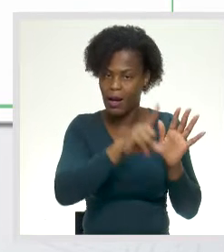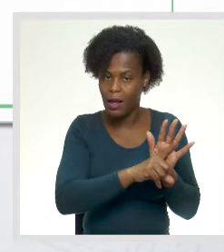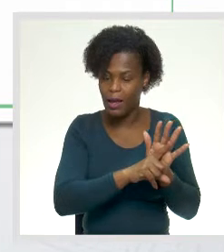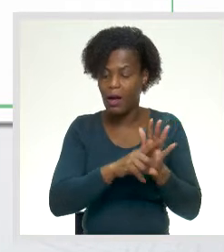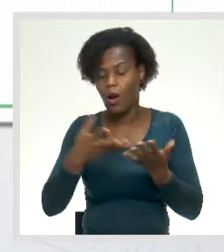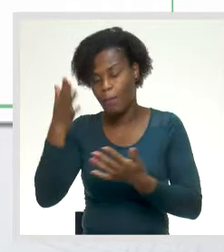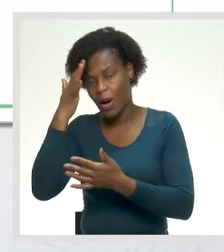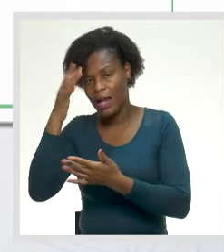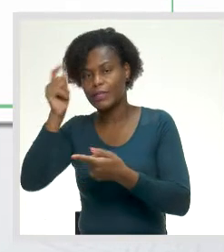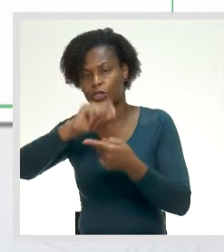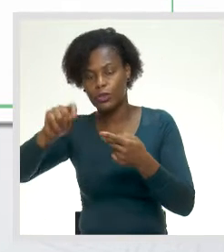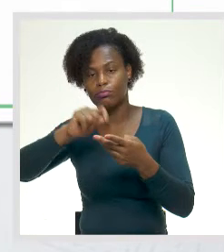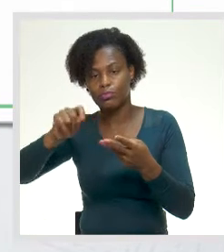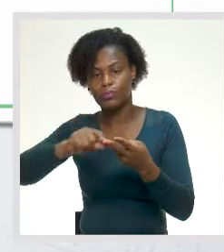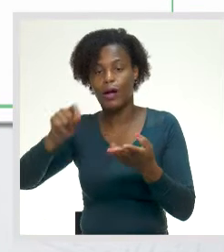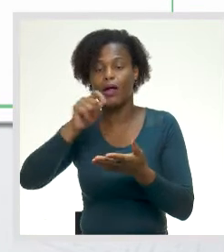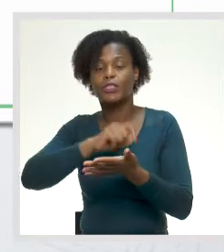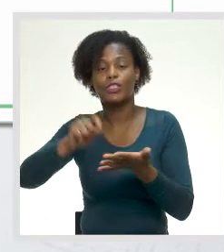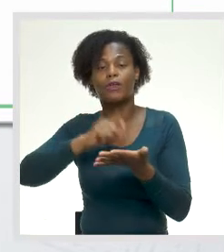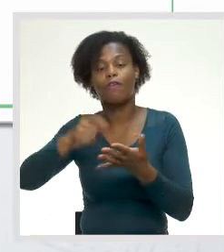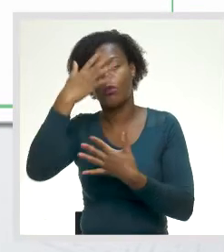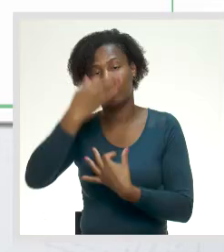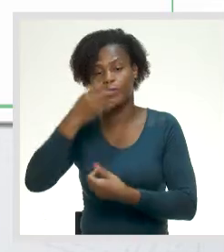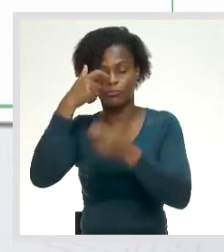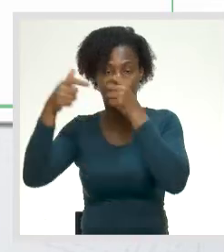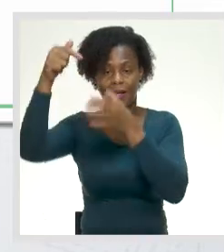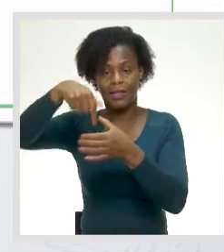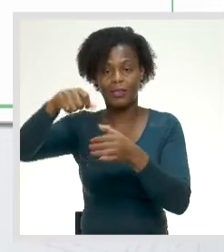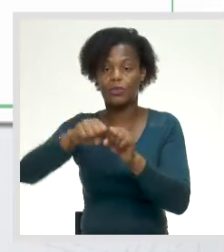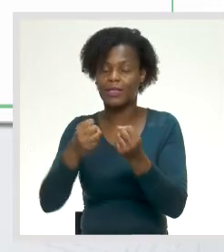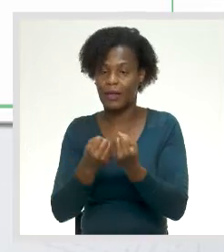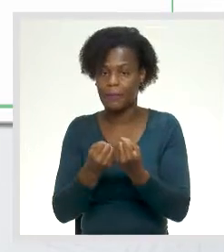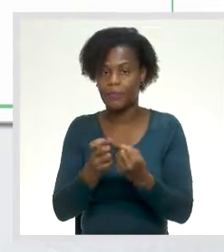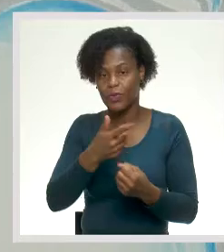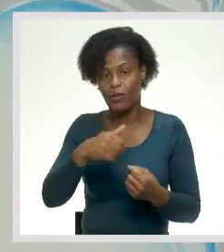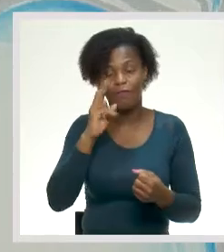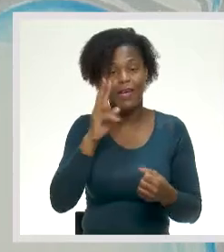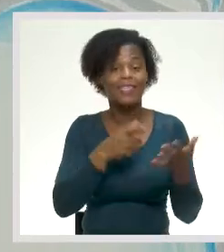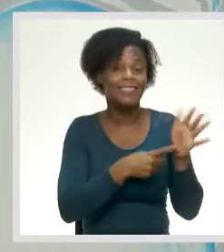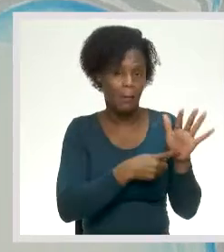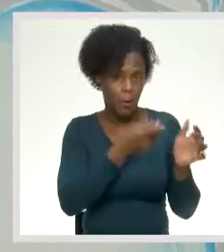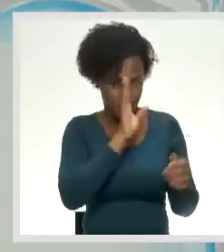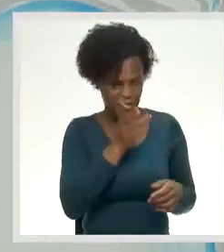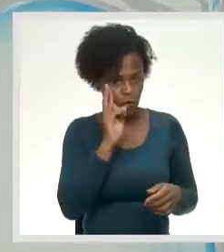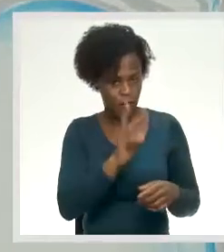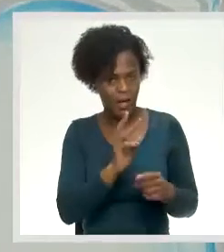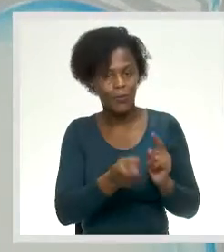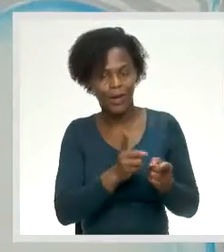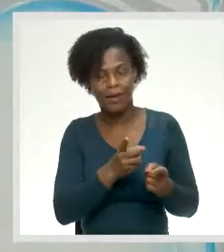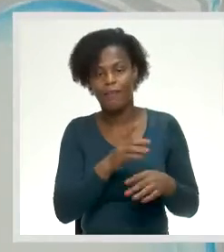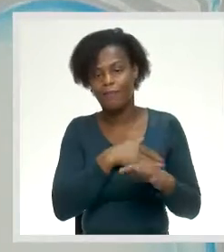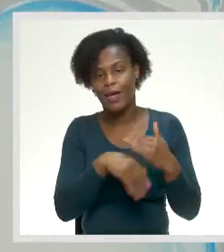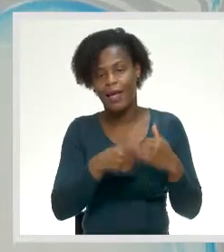descritiva, descreve o comportamento dos indivíduos na sociedade. Vamos agora a um exemplo prático do que